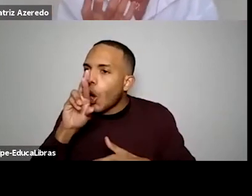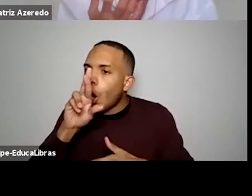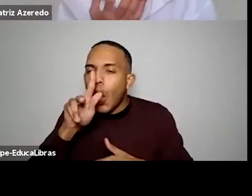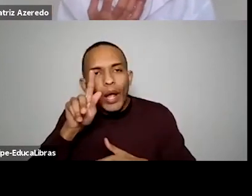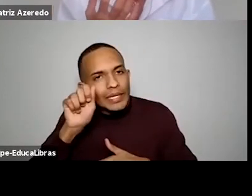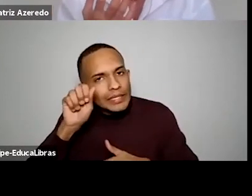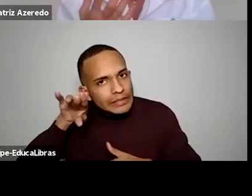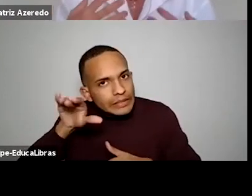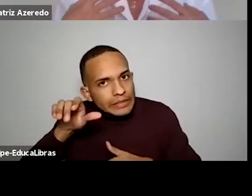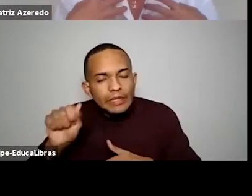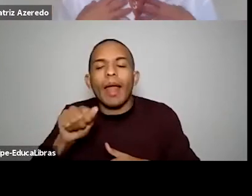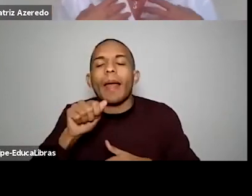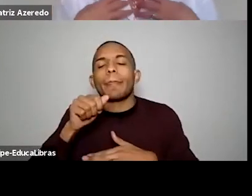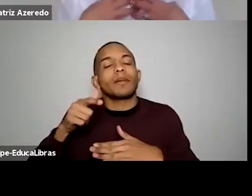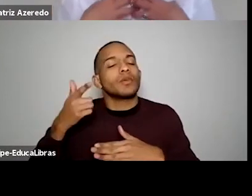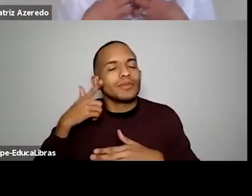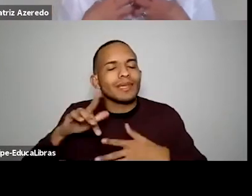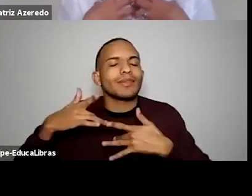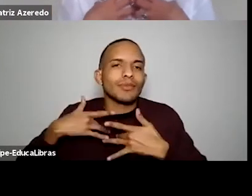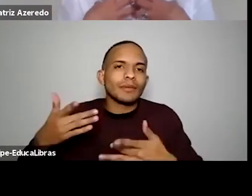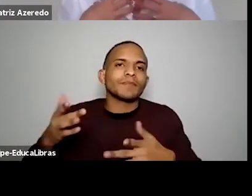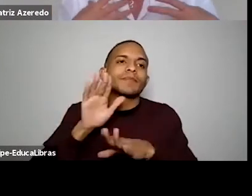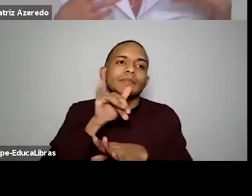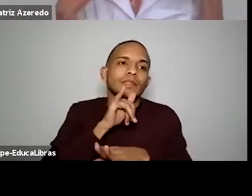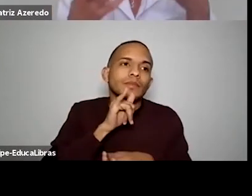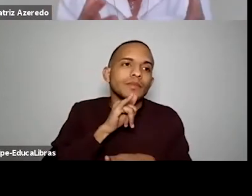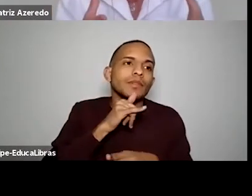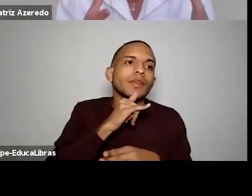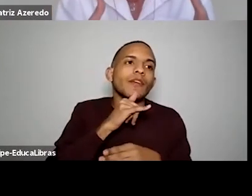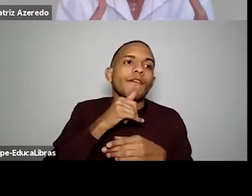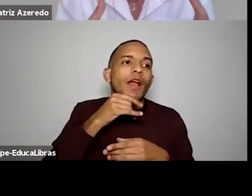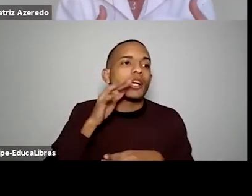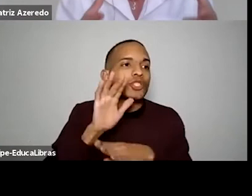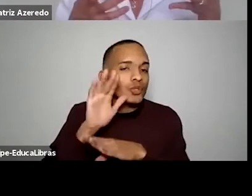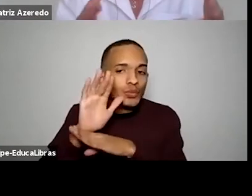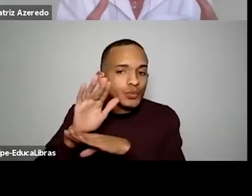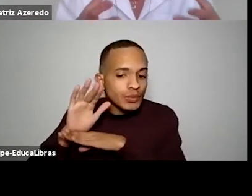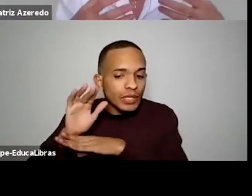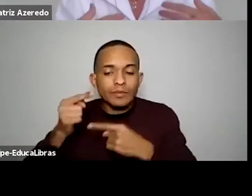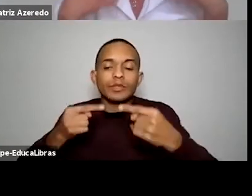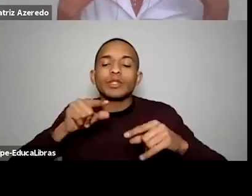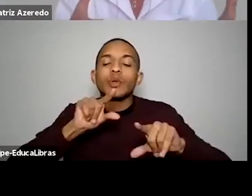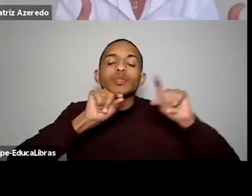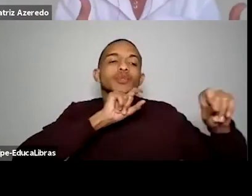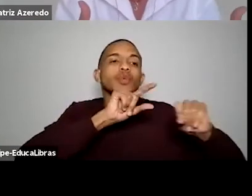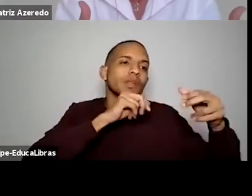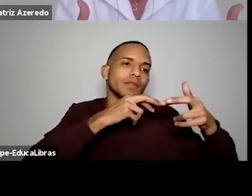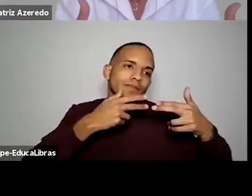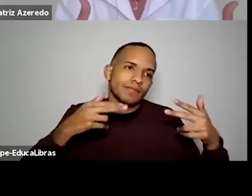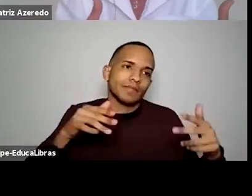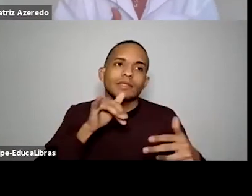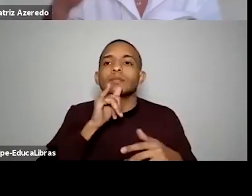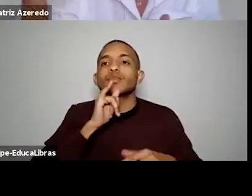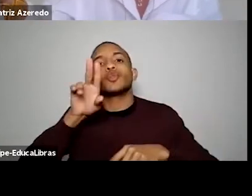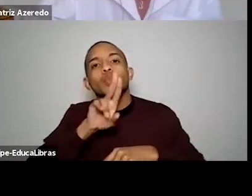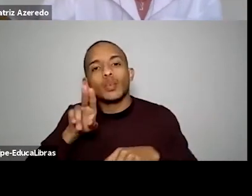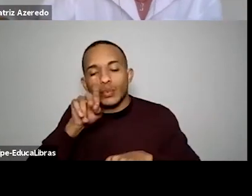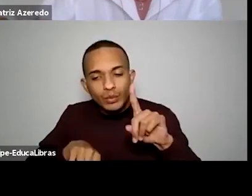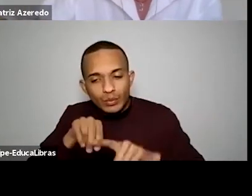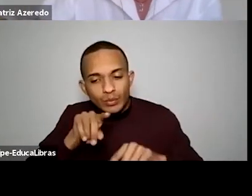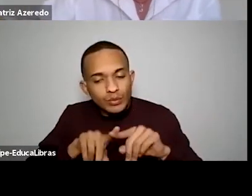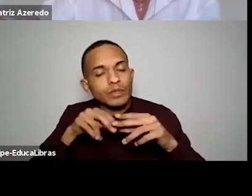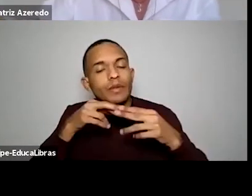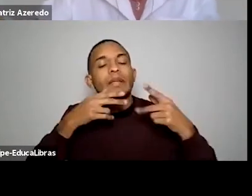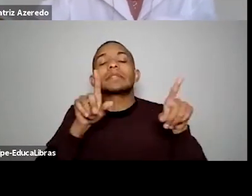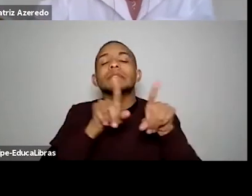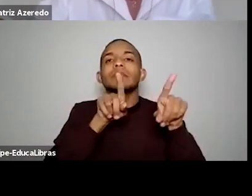melhor sentido das palavras, seus atos políticos de escolhas, né, de escolhas tanto de consumo como de